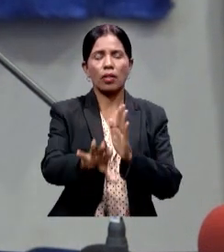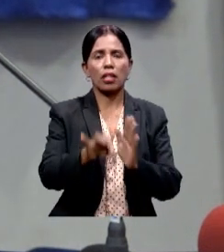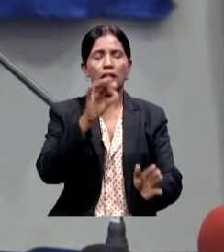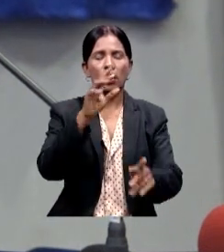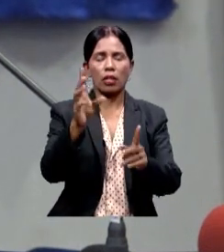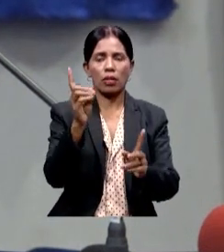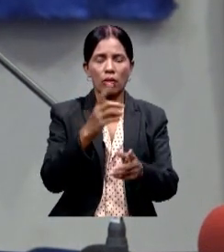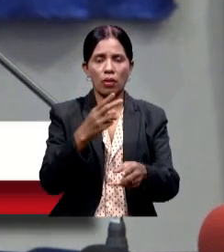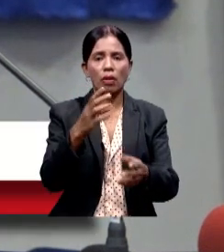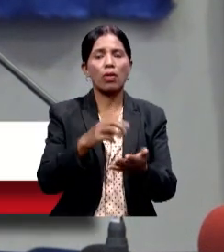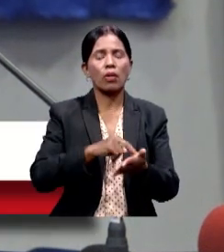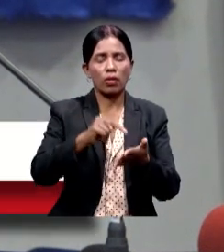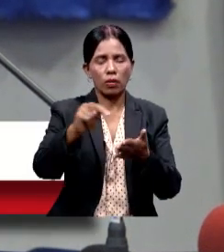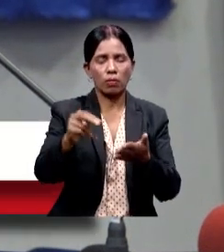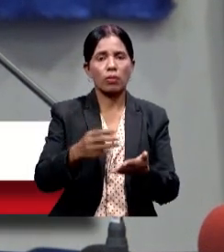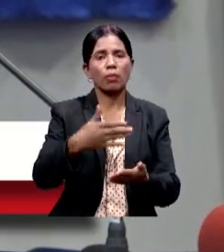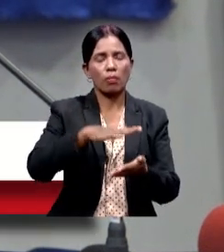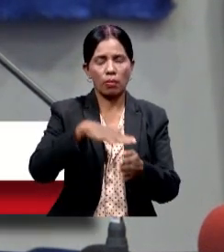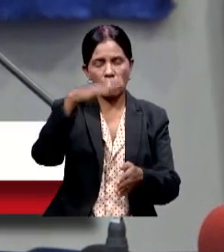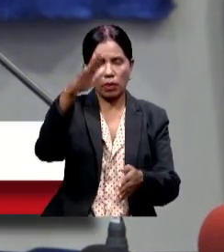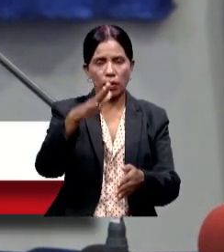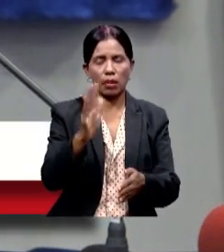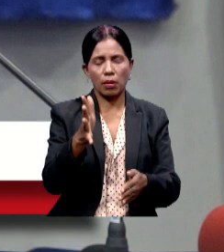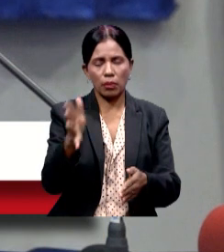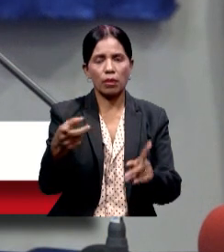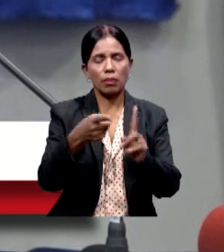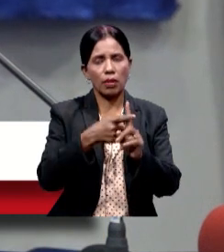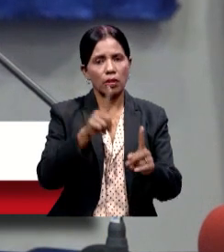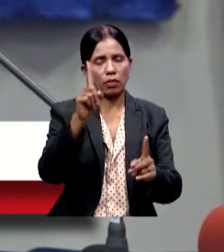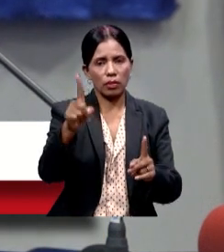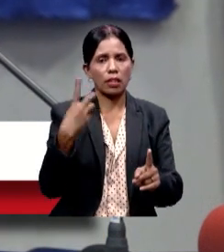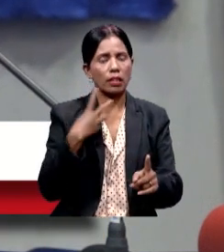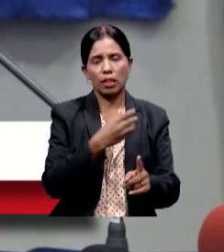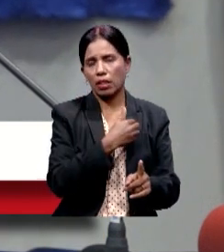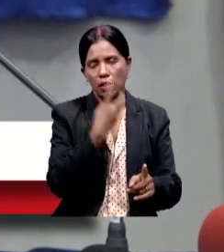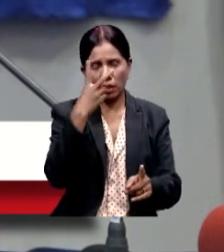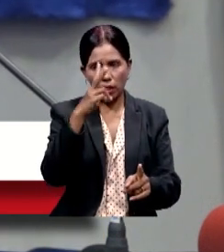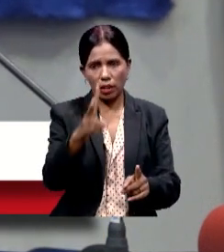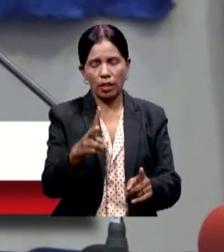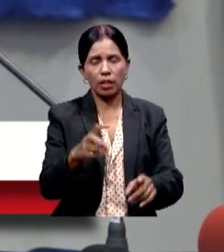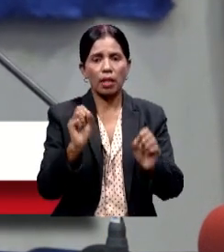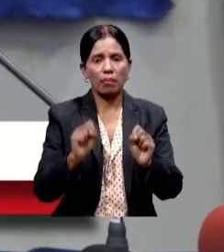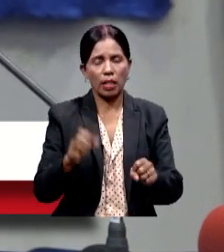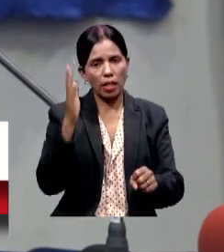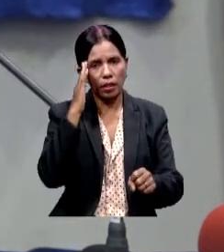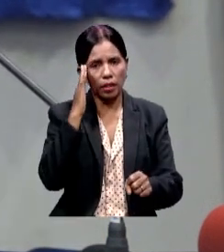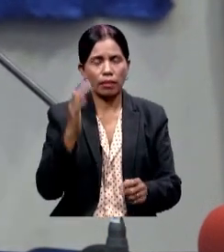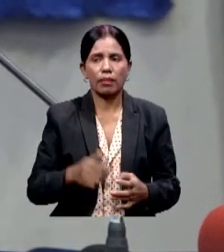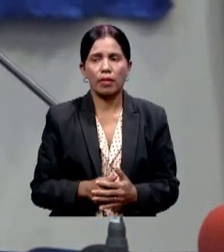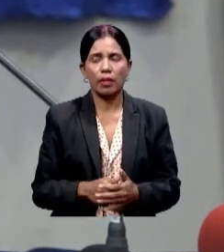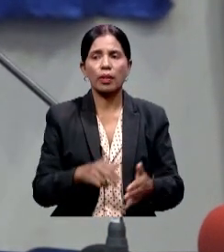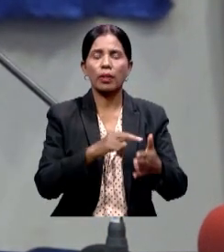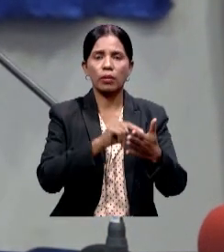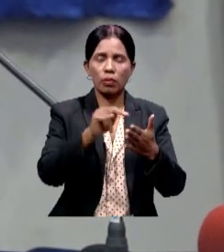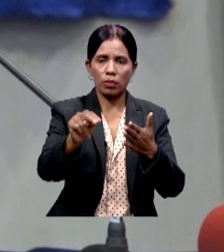maioria qualificado tan 50 mais 1. Mas ita ne candidatura ita se dau care or si de locare mita bem foi bela tene. Número ne